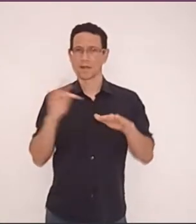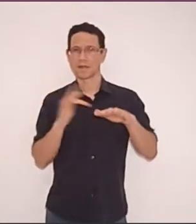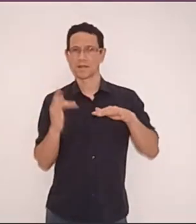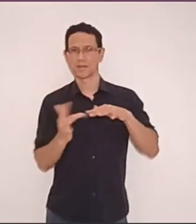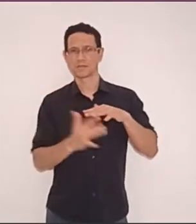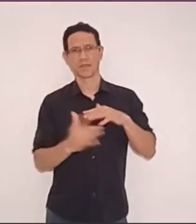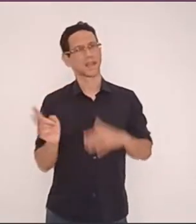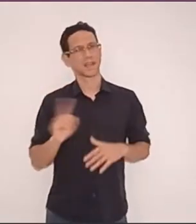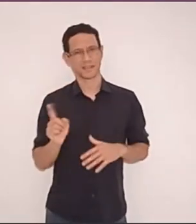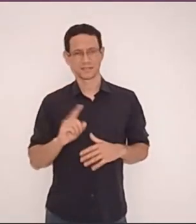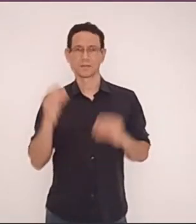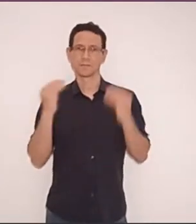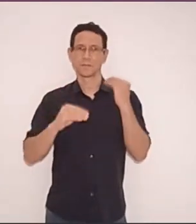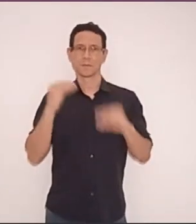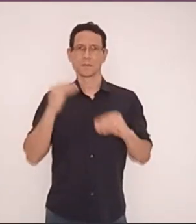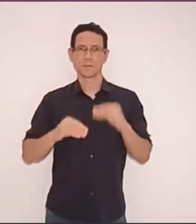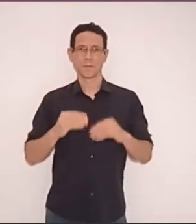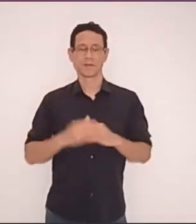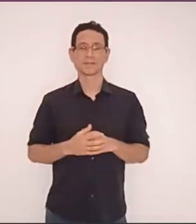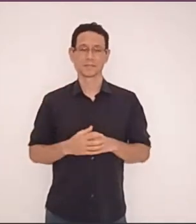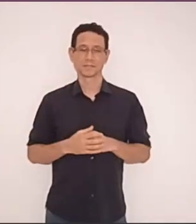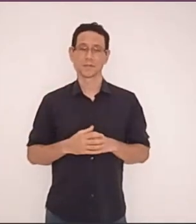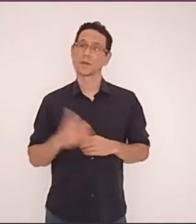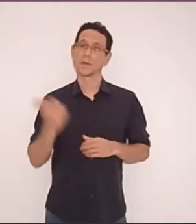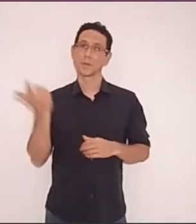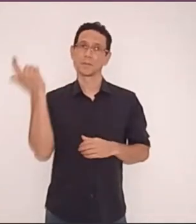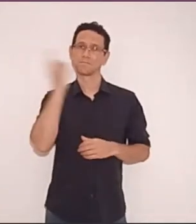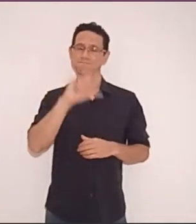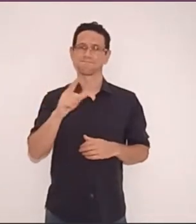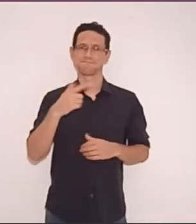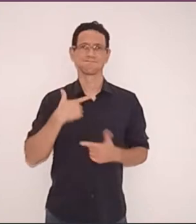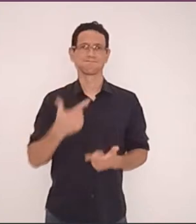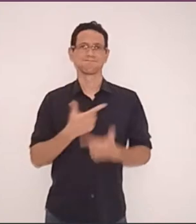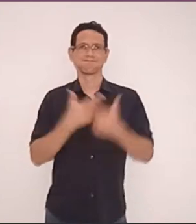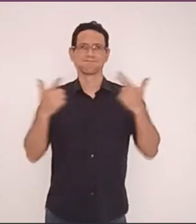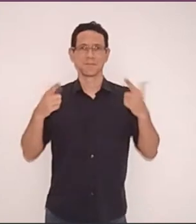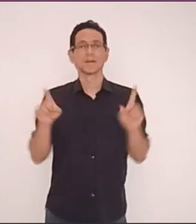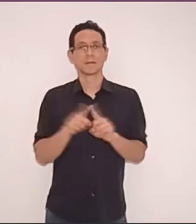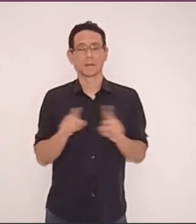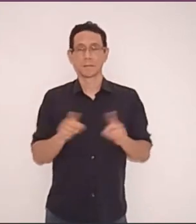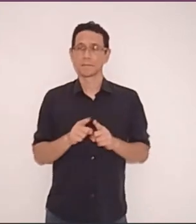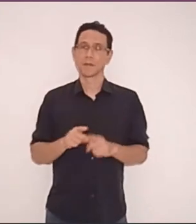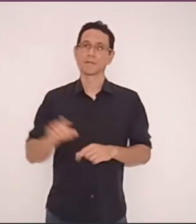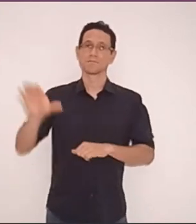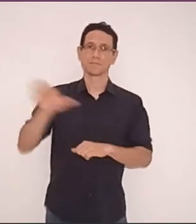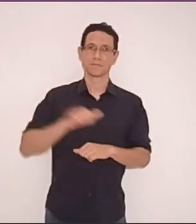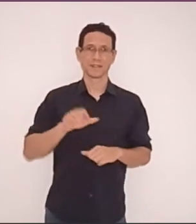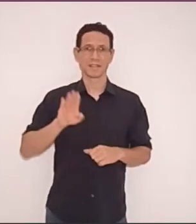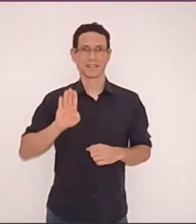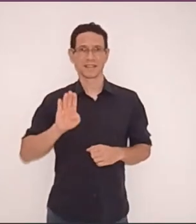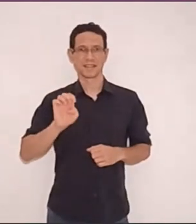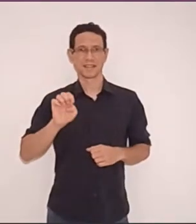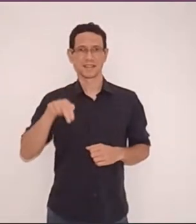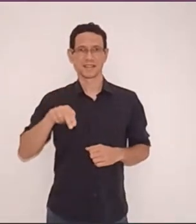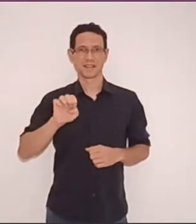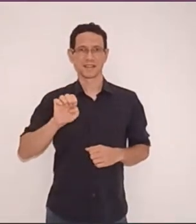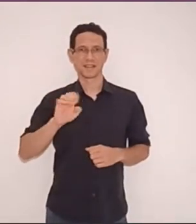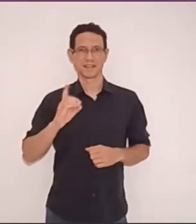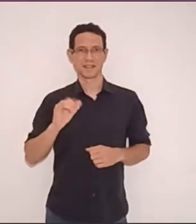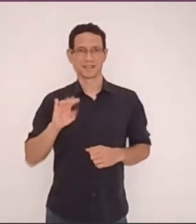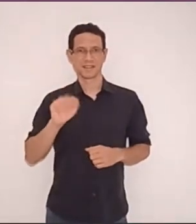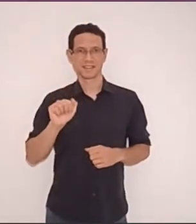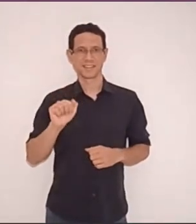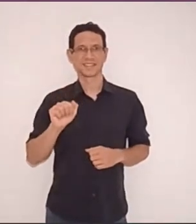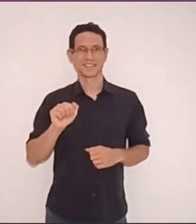redes sociais né eu tive a sorte a dádiva e Audácia de convidar a Benedita da Silva para para poder escrever